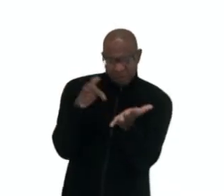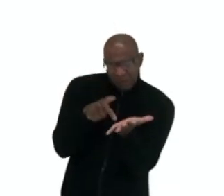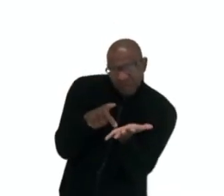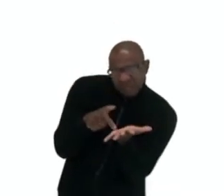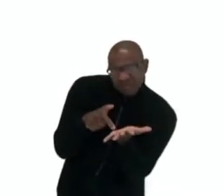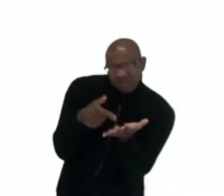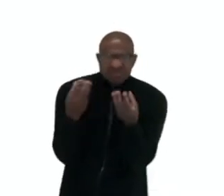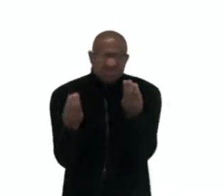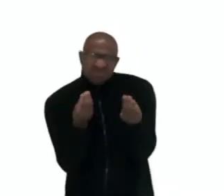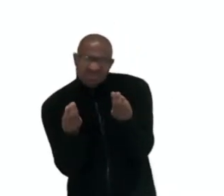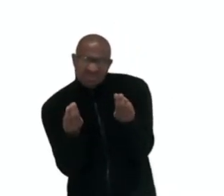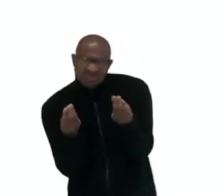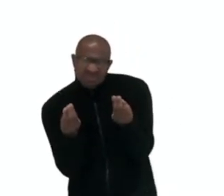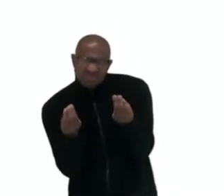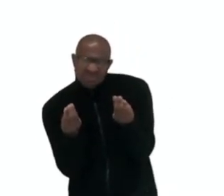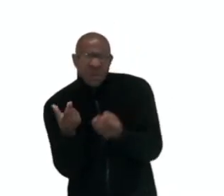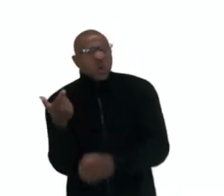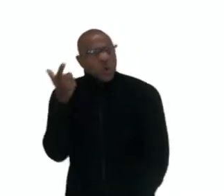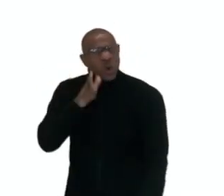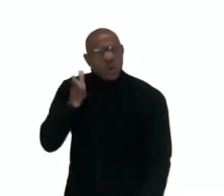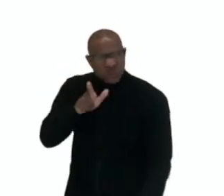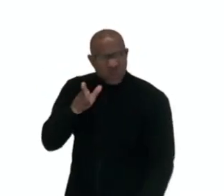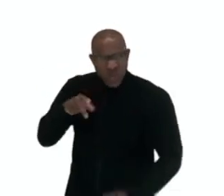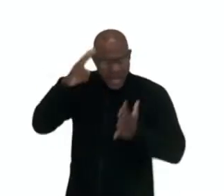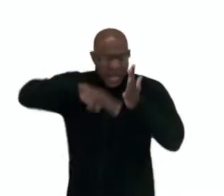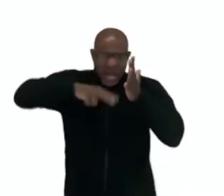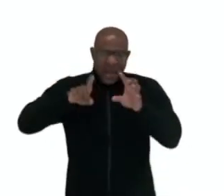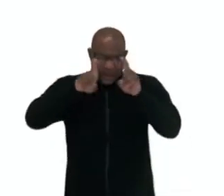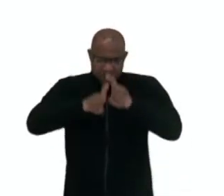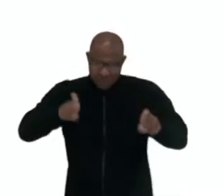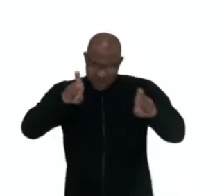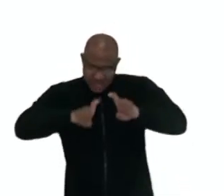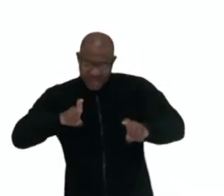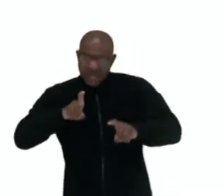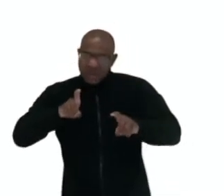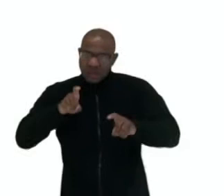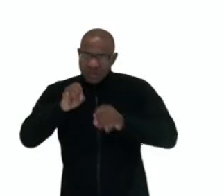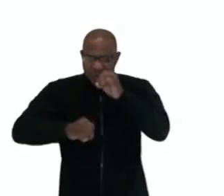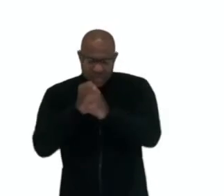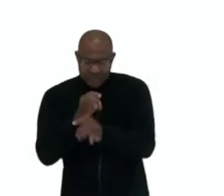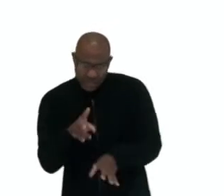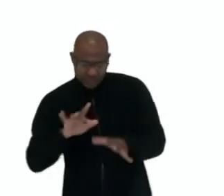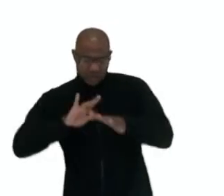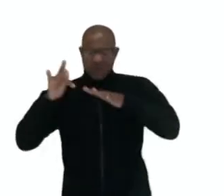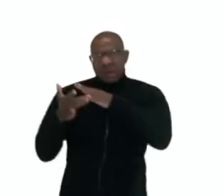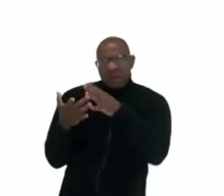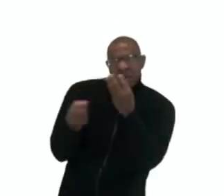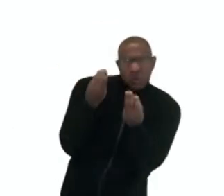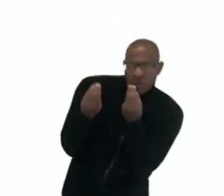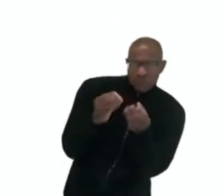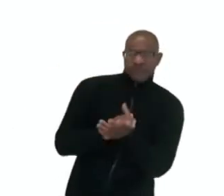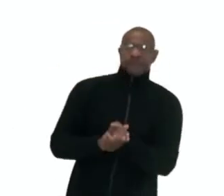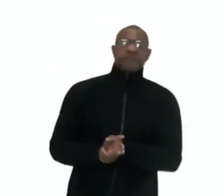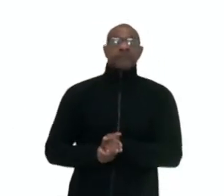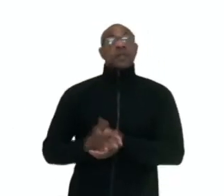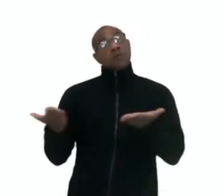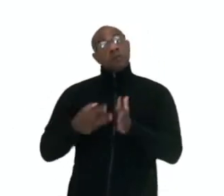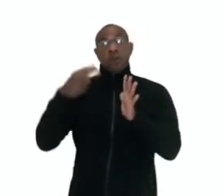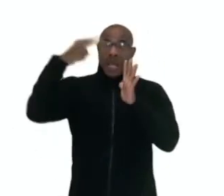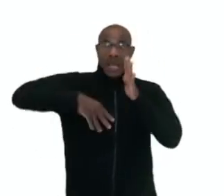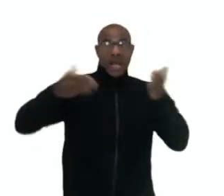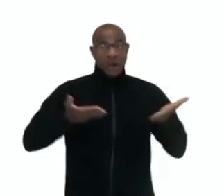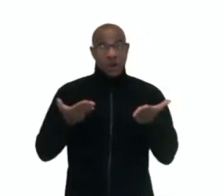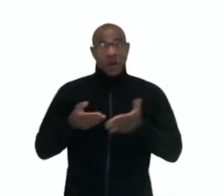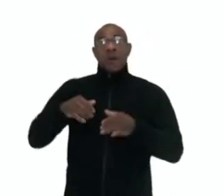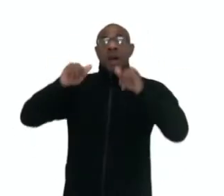ou eu consigo ler pela internet e por outras redes? Vamos saber mais sobre isso lendo então uma